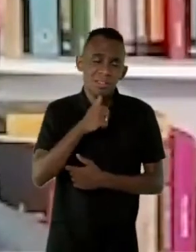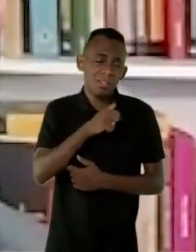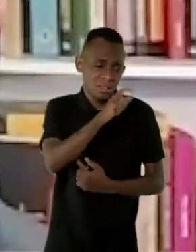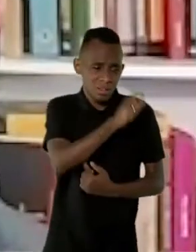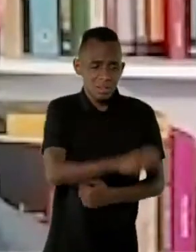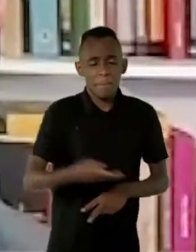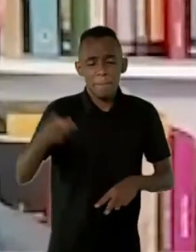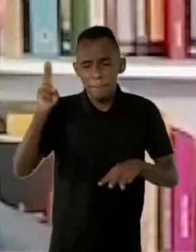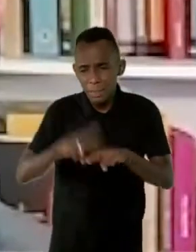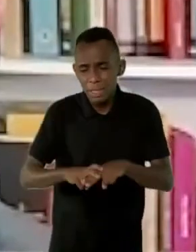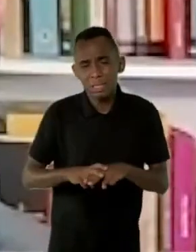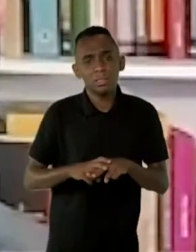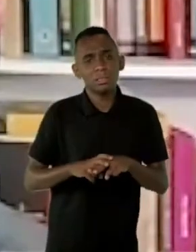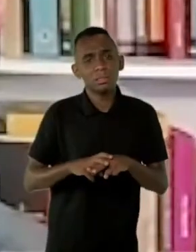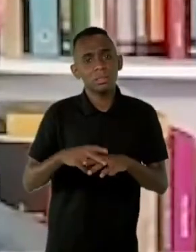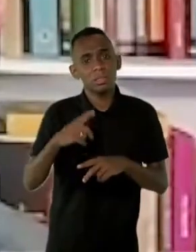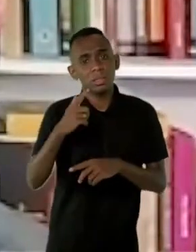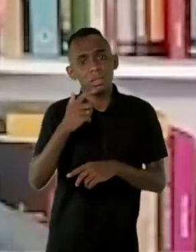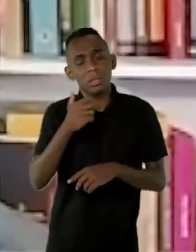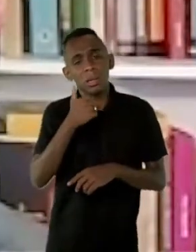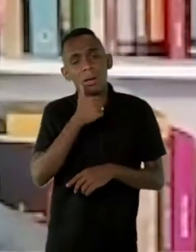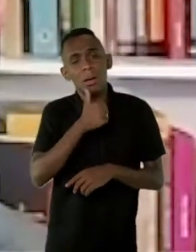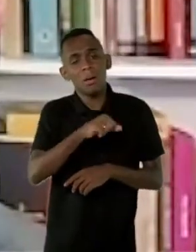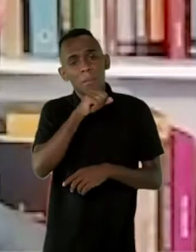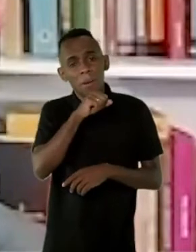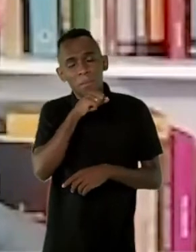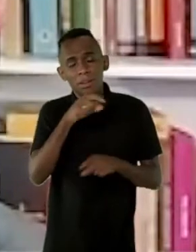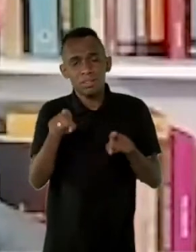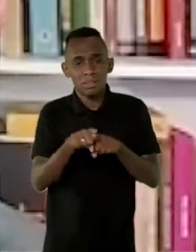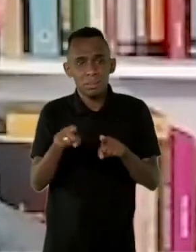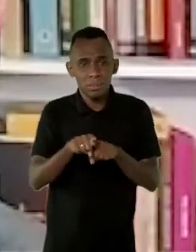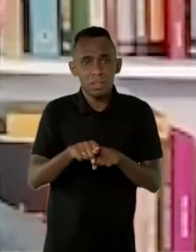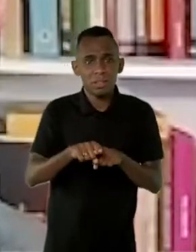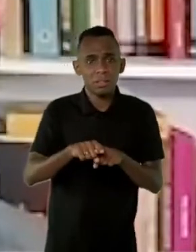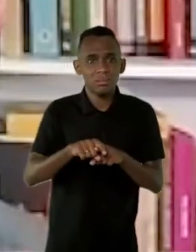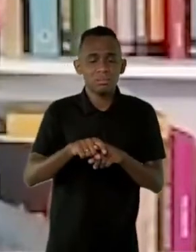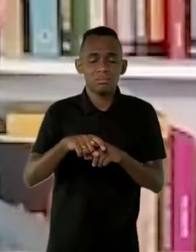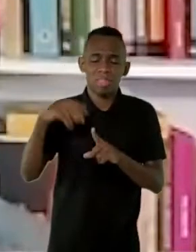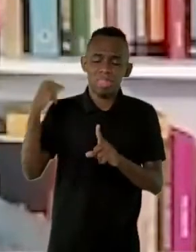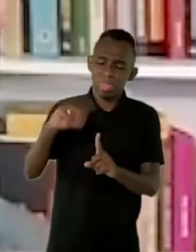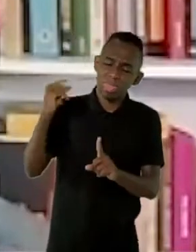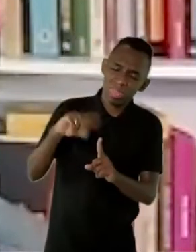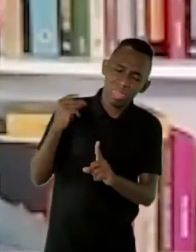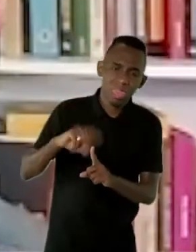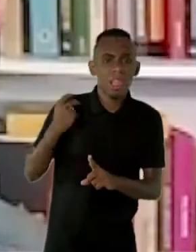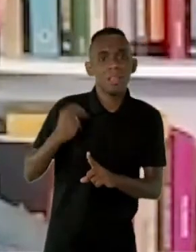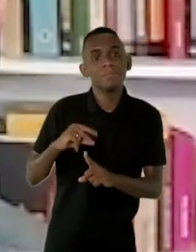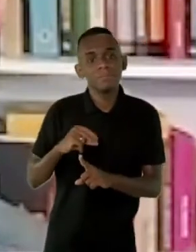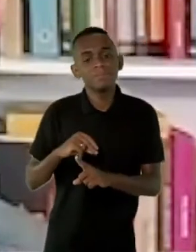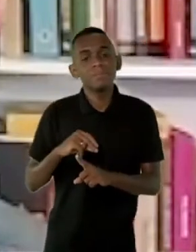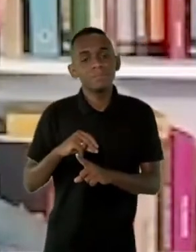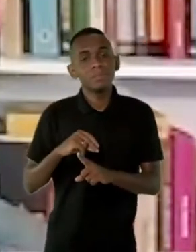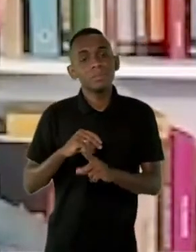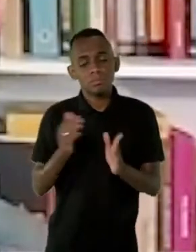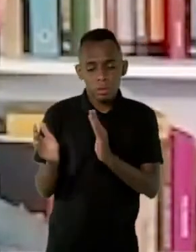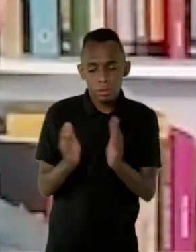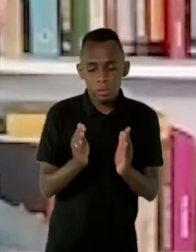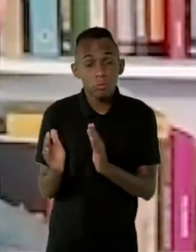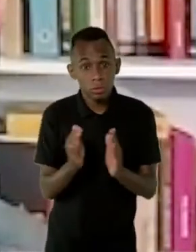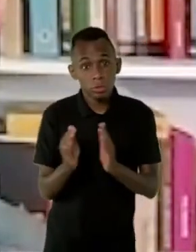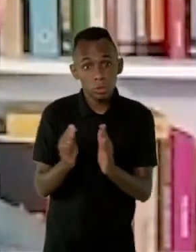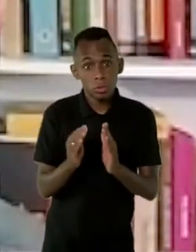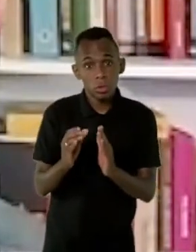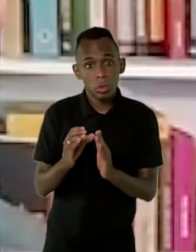cadeia, quebraram o braço dela de tanto bater nela. Então foi nessa fase aí que a